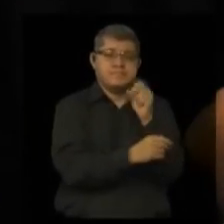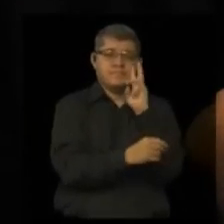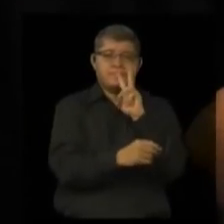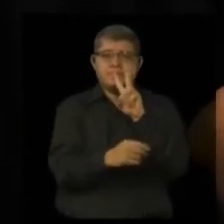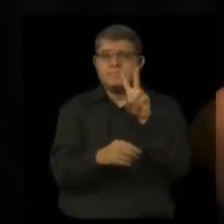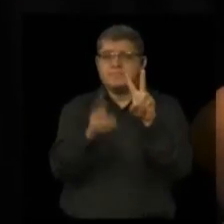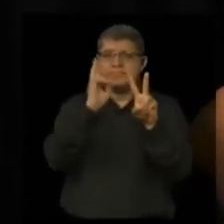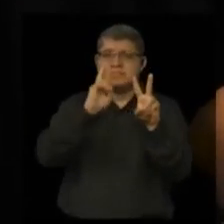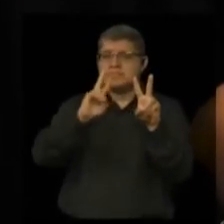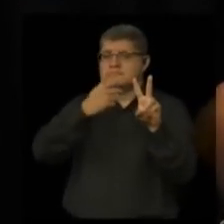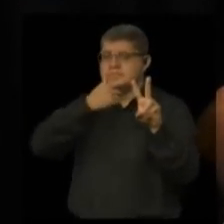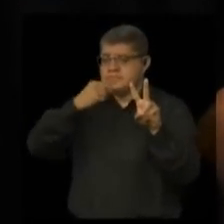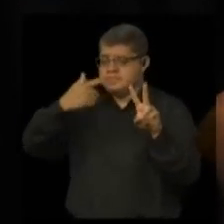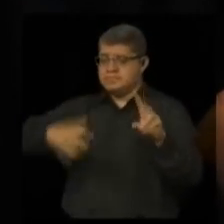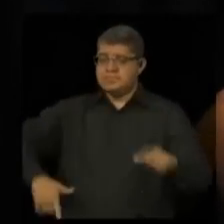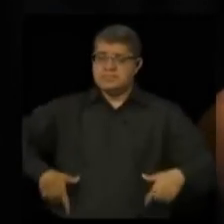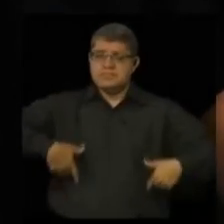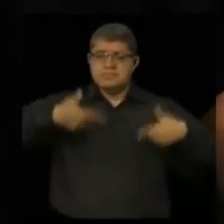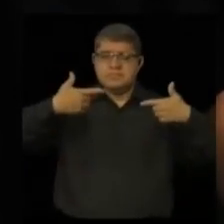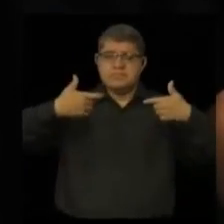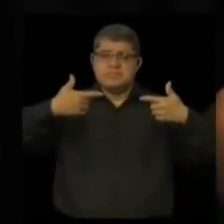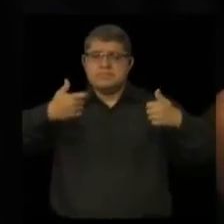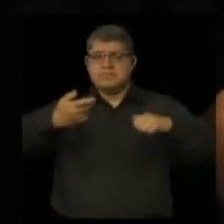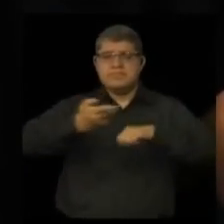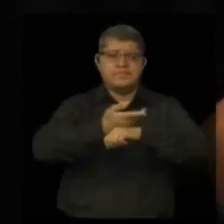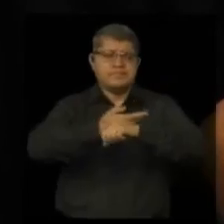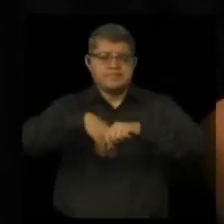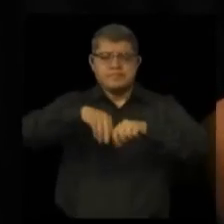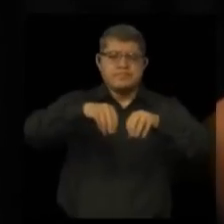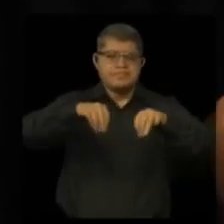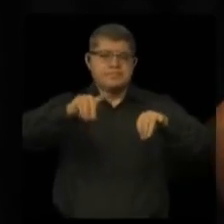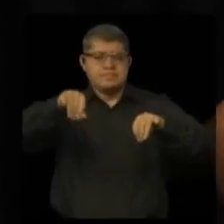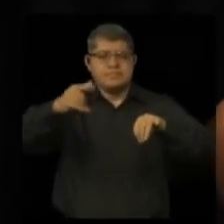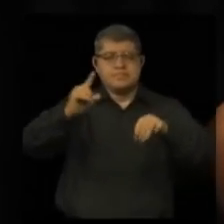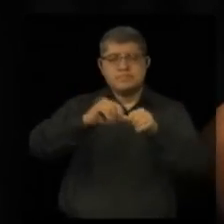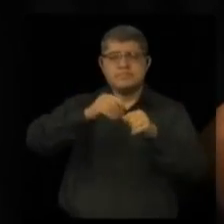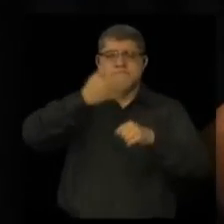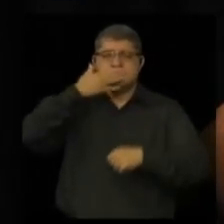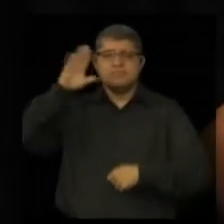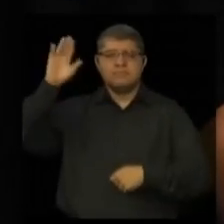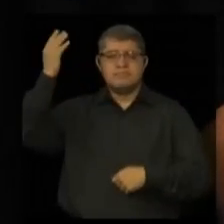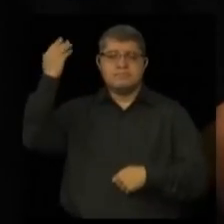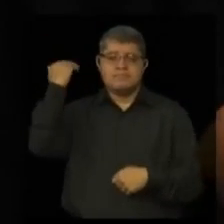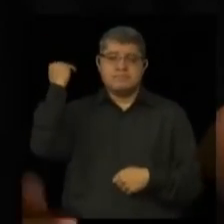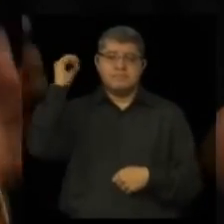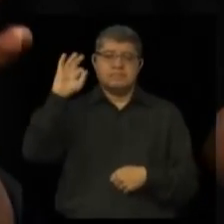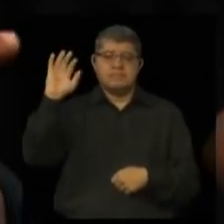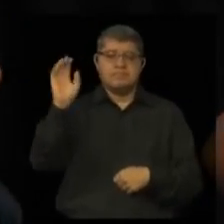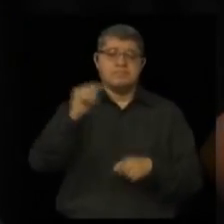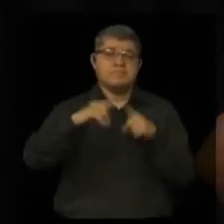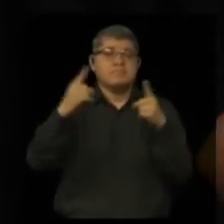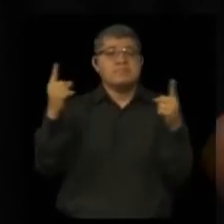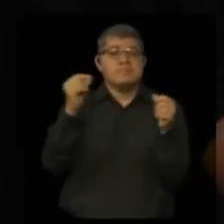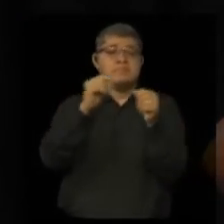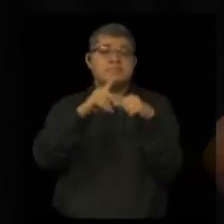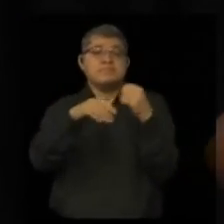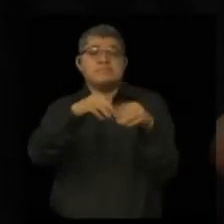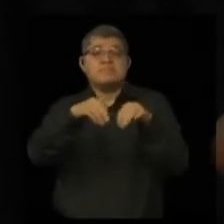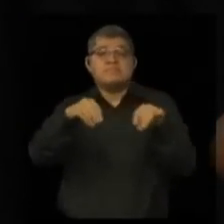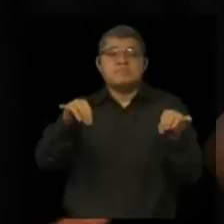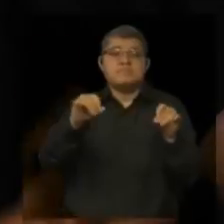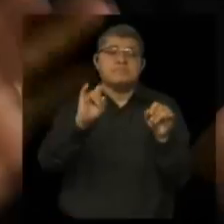Vejo os homens lutando, procurando a terra que alguém prometeu. Mas que terras